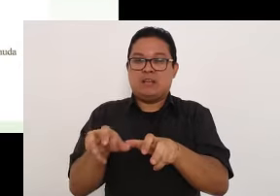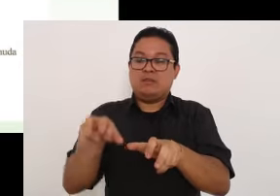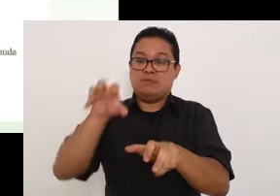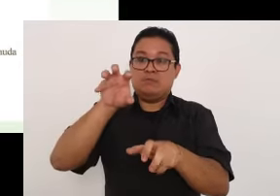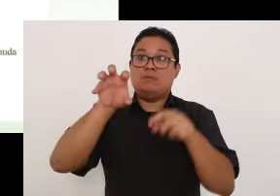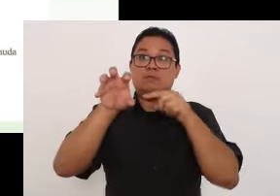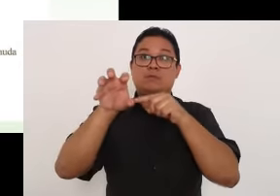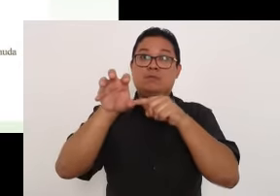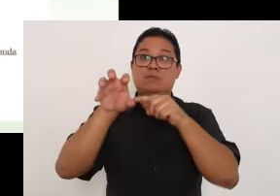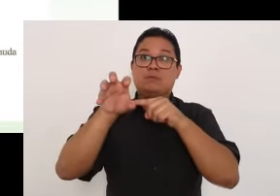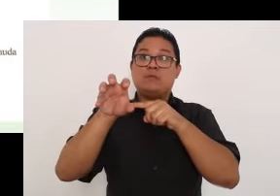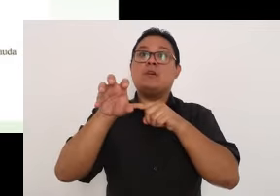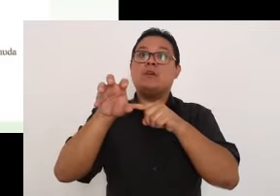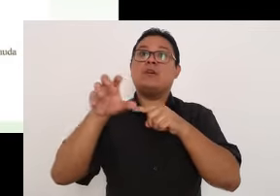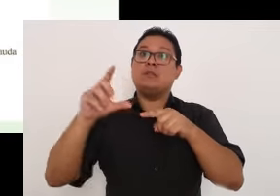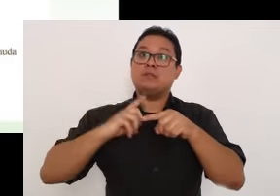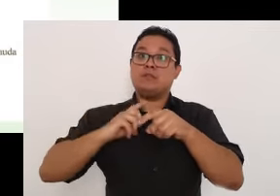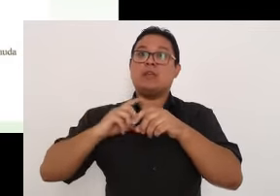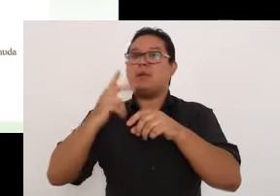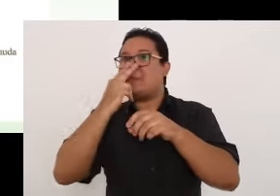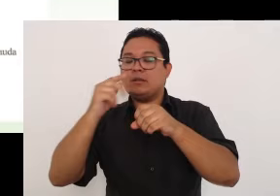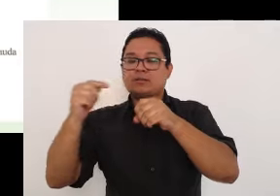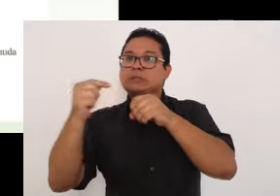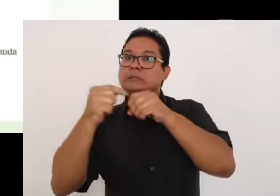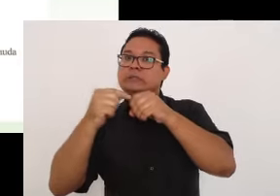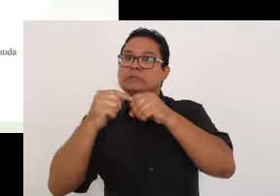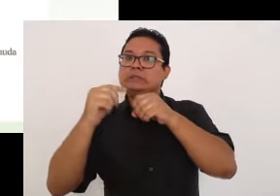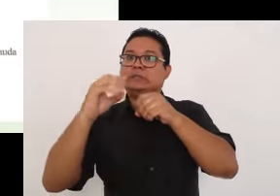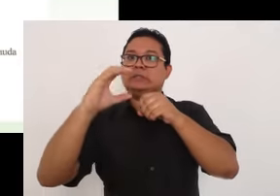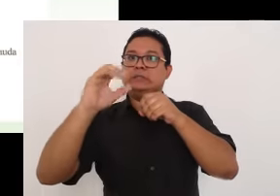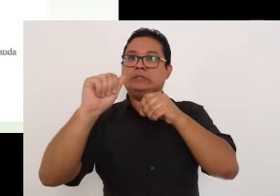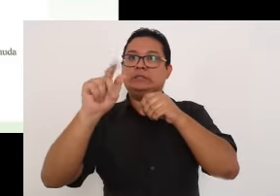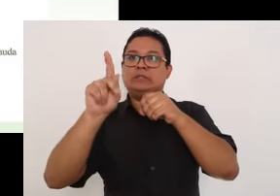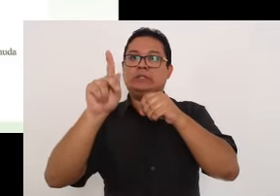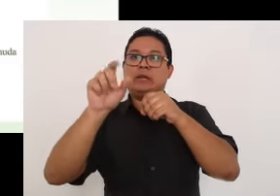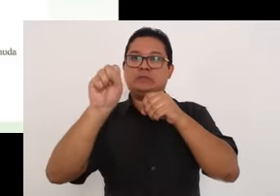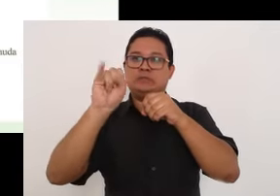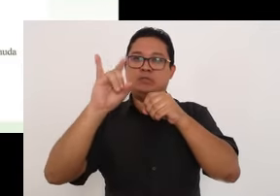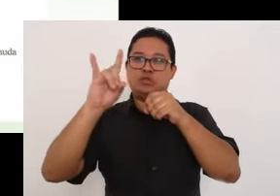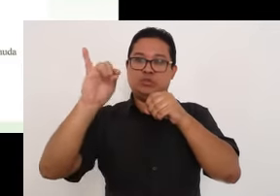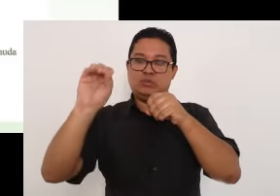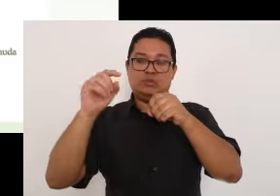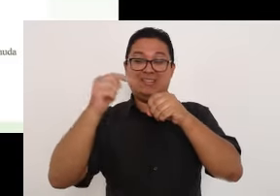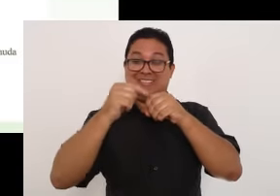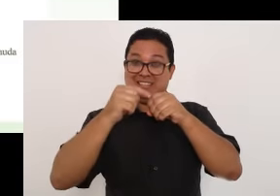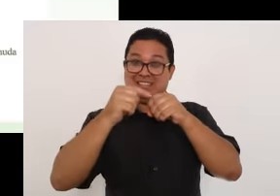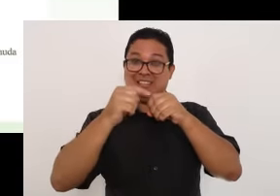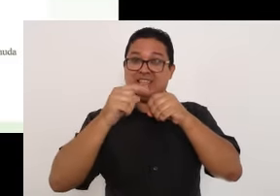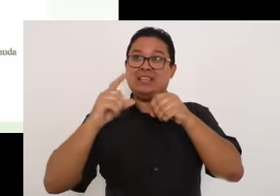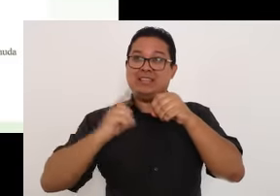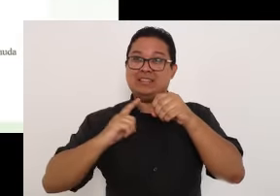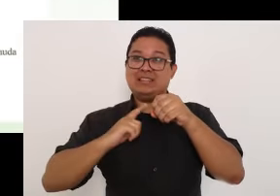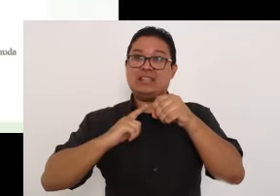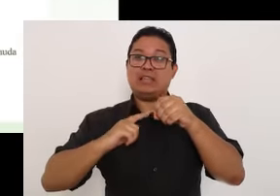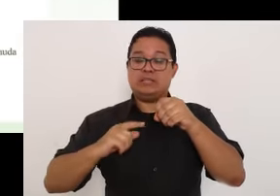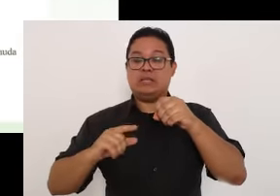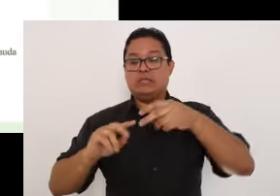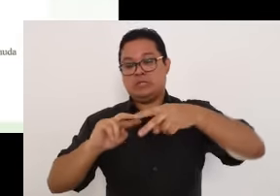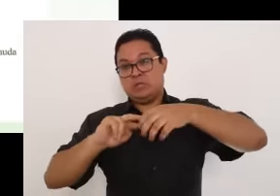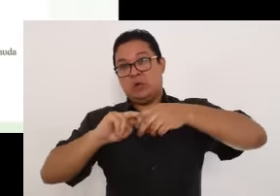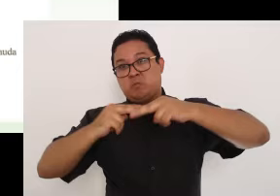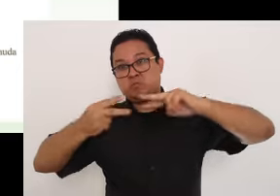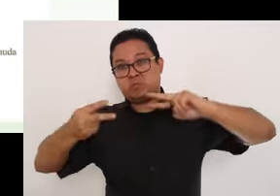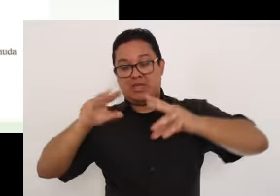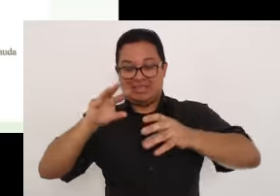para inocular um material genético na bactéria, né? Então tem uma bainha, aí ele tem essas garrinhas aqui que a gente vai